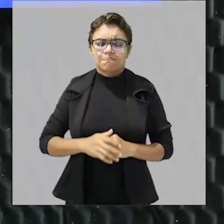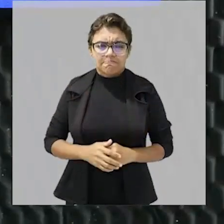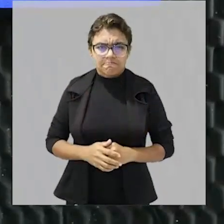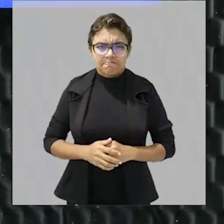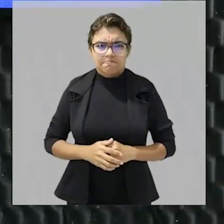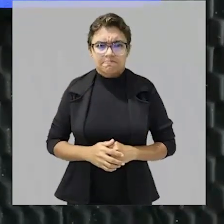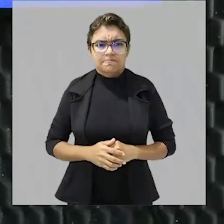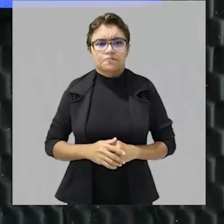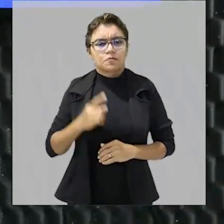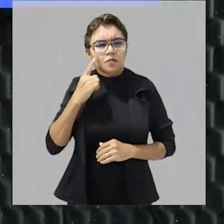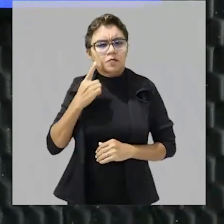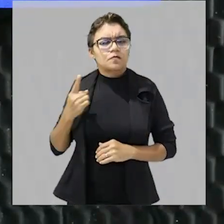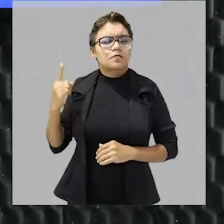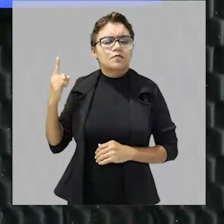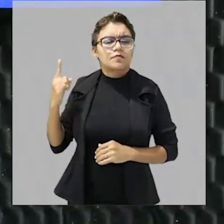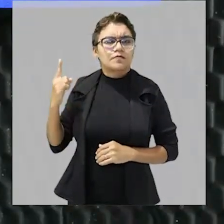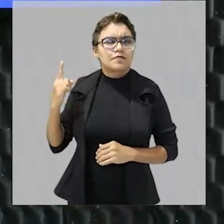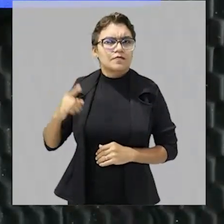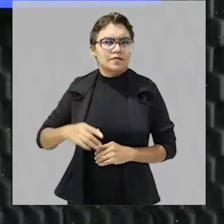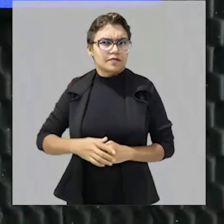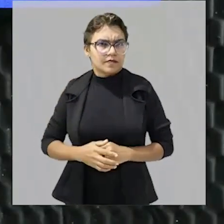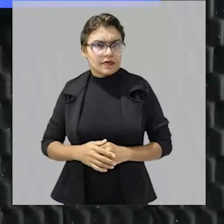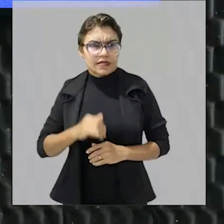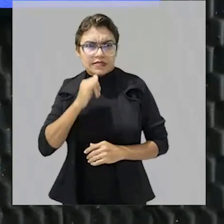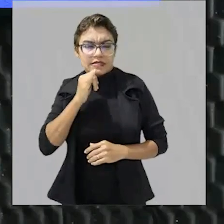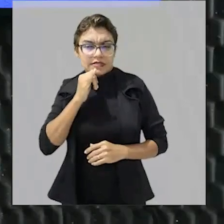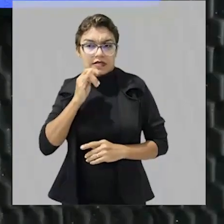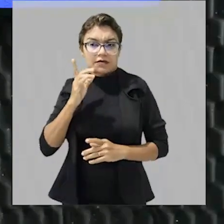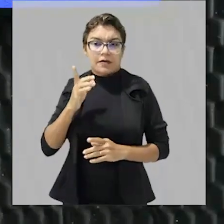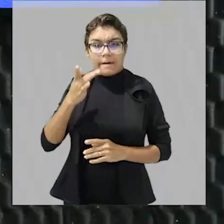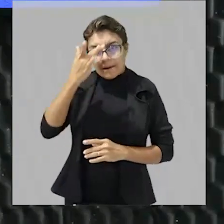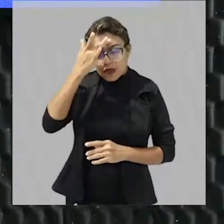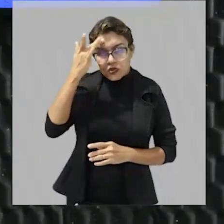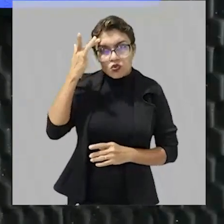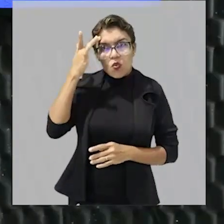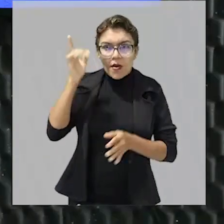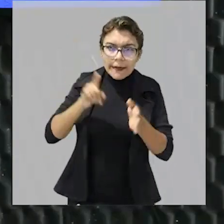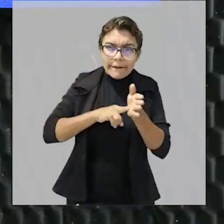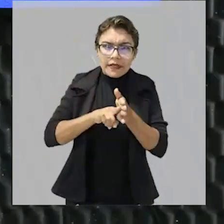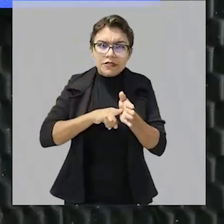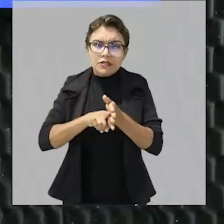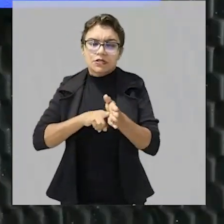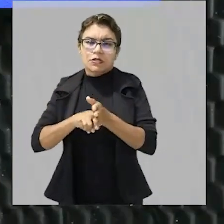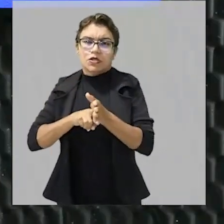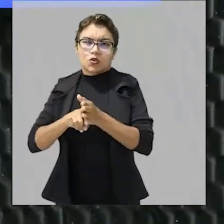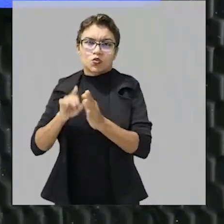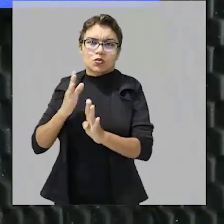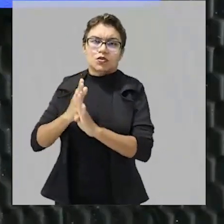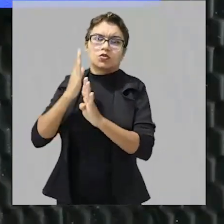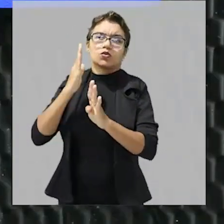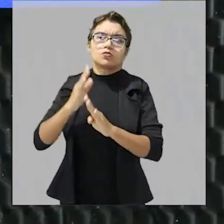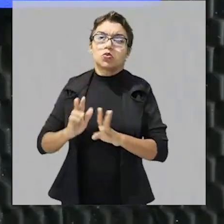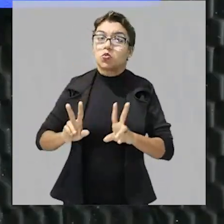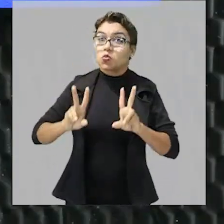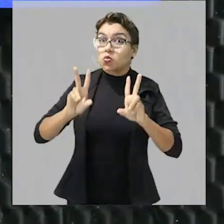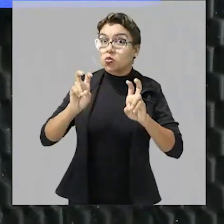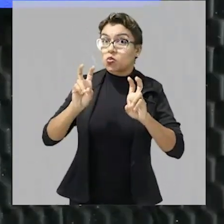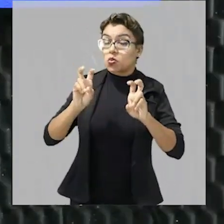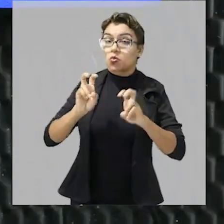da evolução. Então, eu preciso de elementos externos para